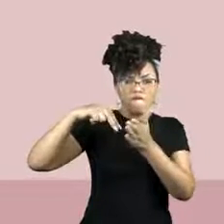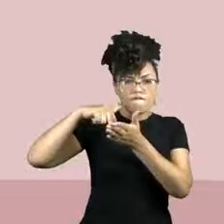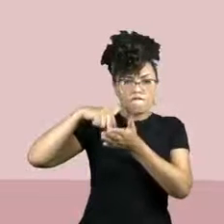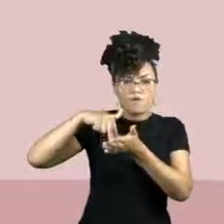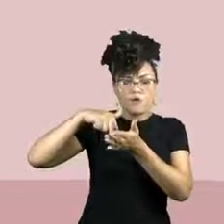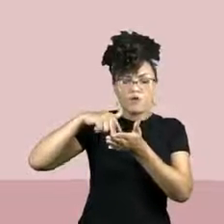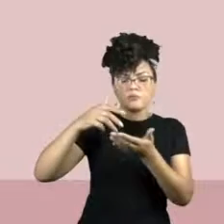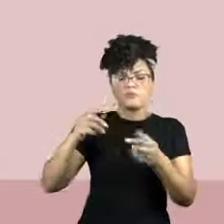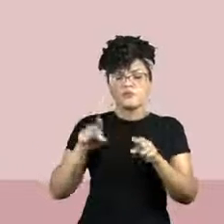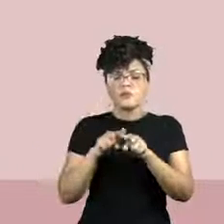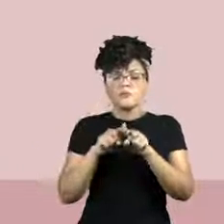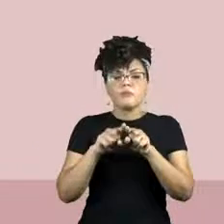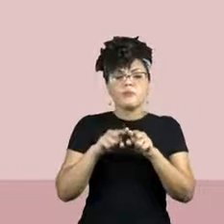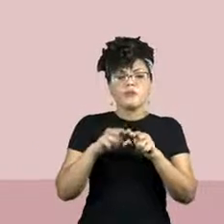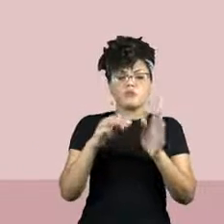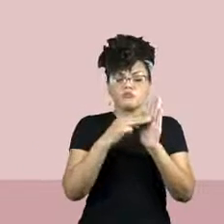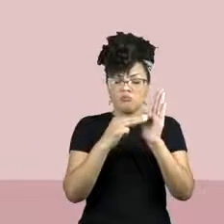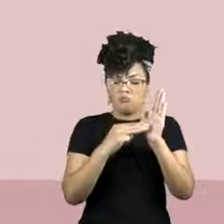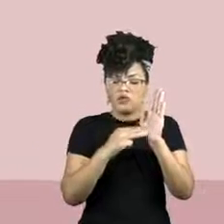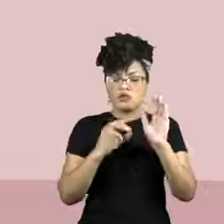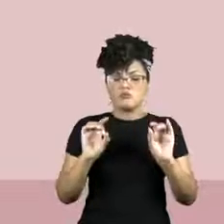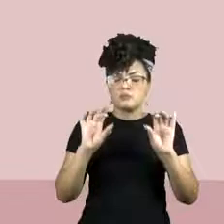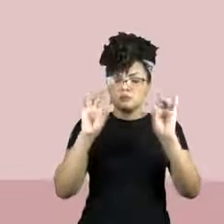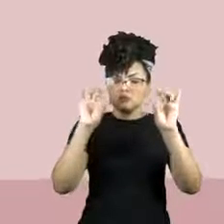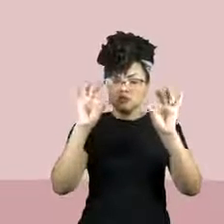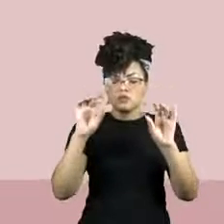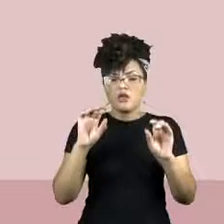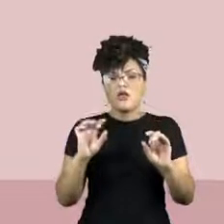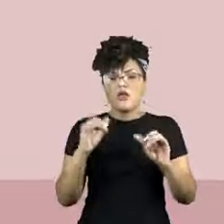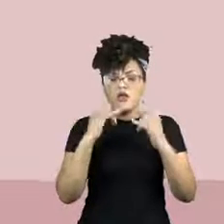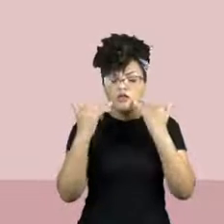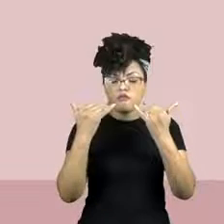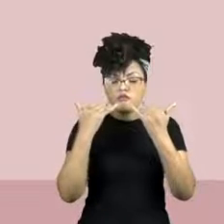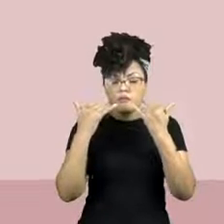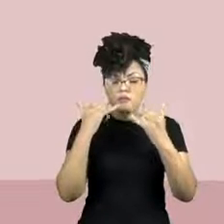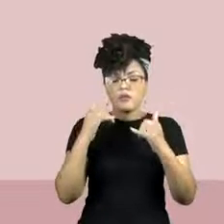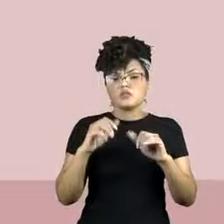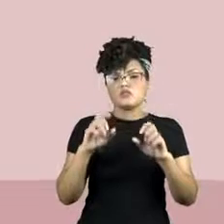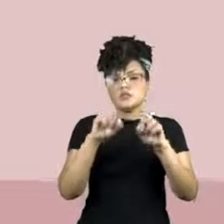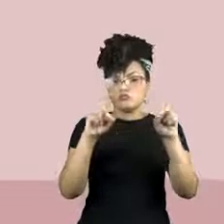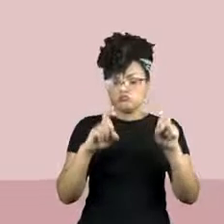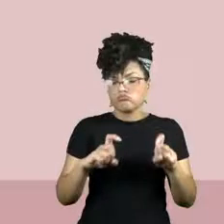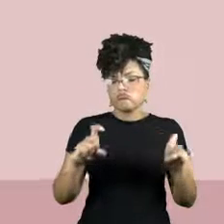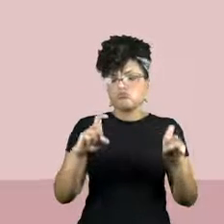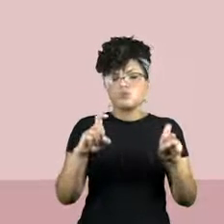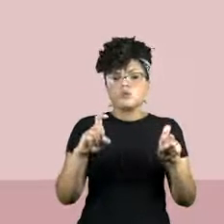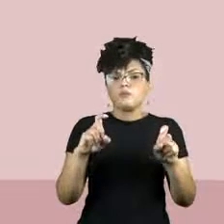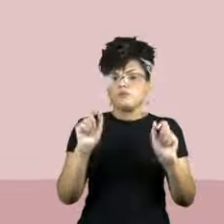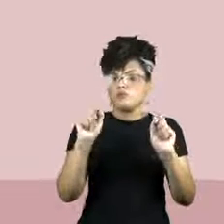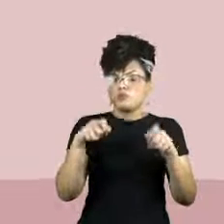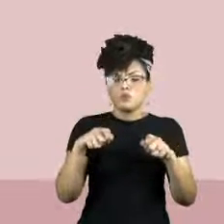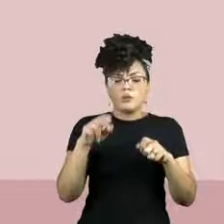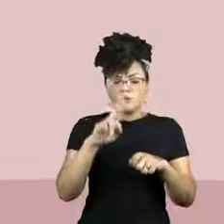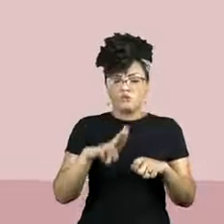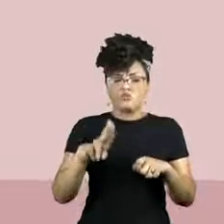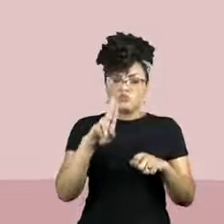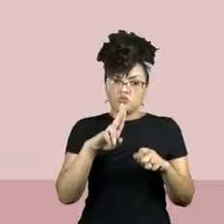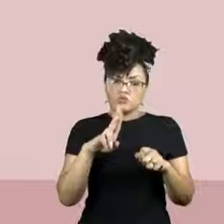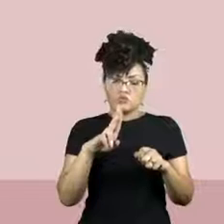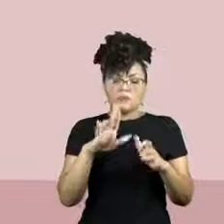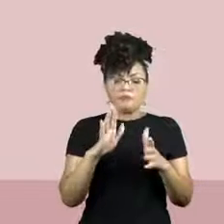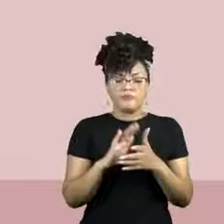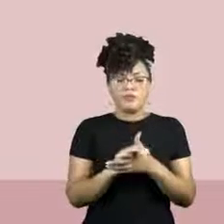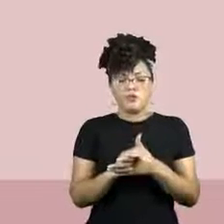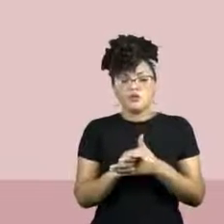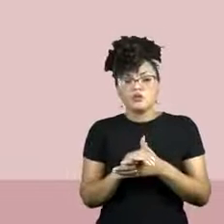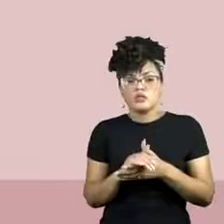nesse método em específico, as deformações do sistema elas não vão ser consideradas. Bom,